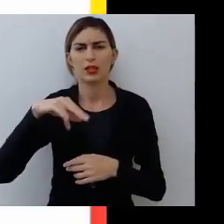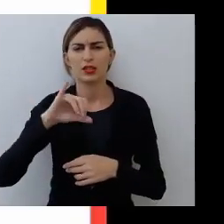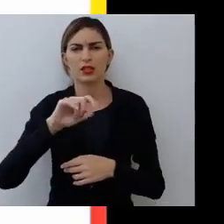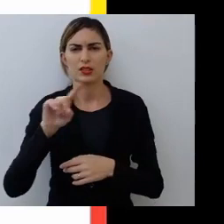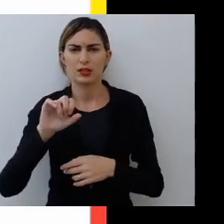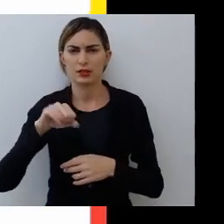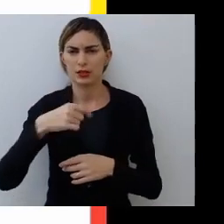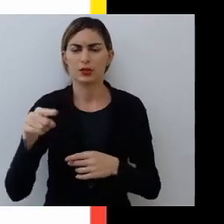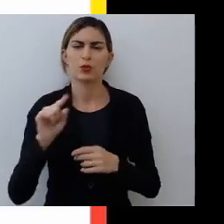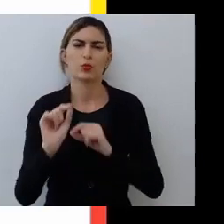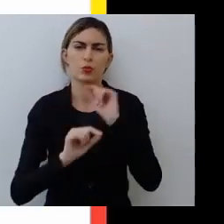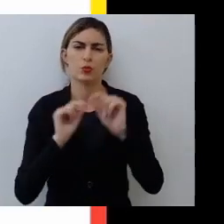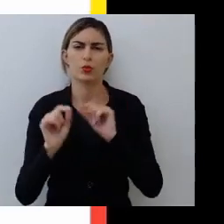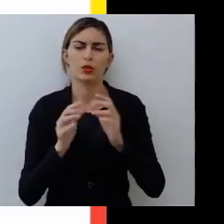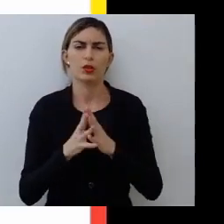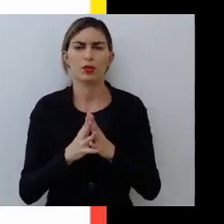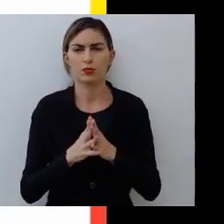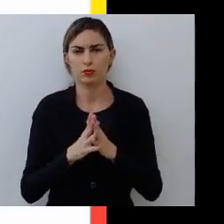Vai para o slide aí, por favor.